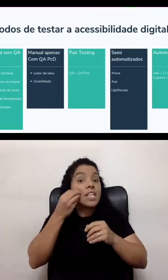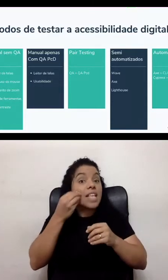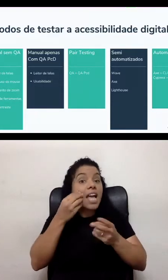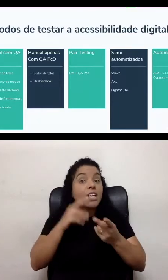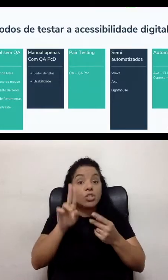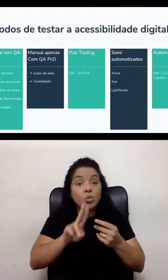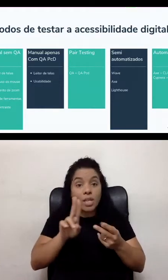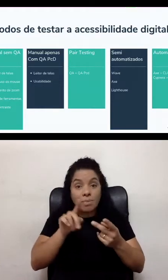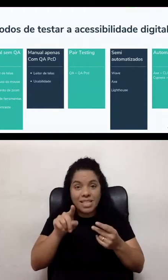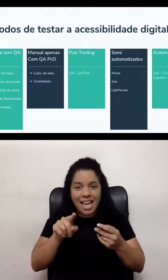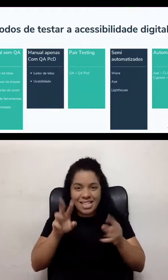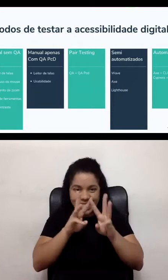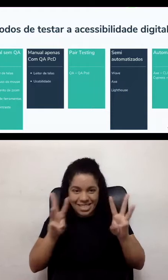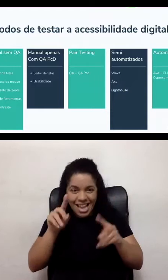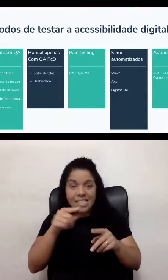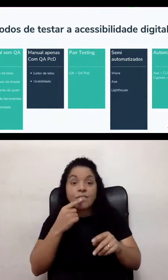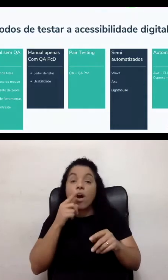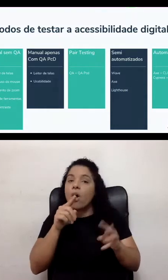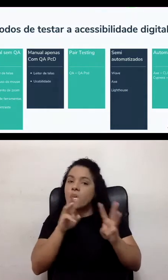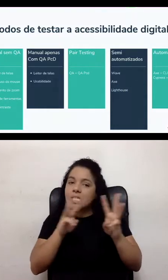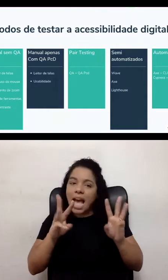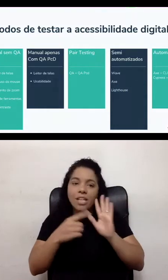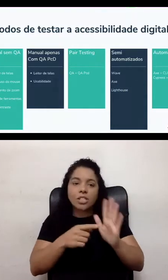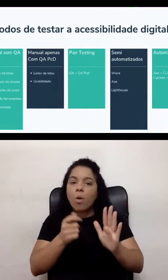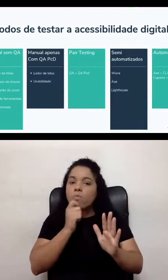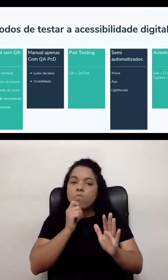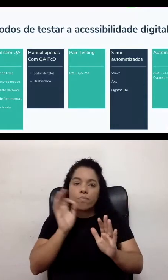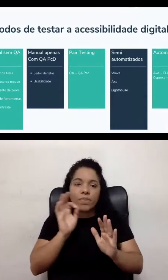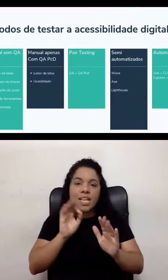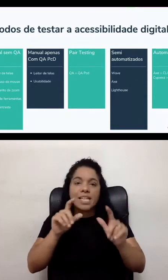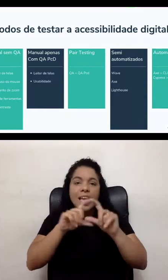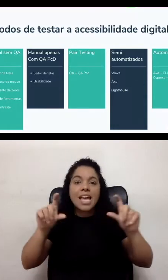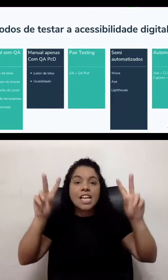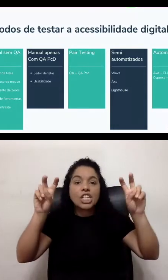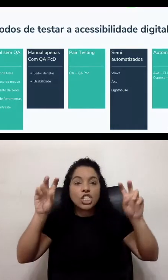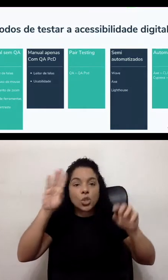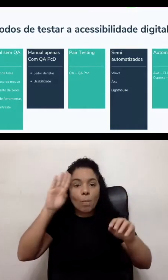falar, ó, o site aqui não está apresentando, por exemplo, o título principal.